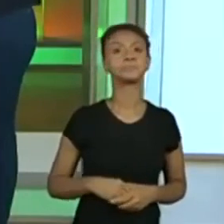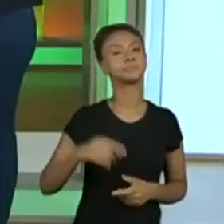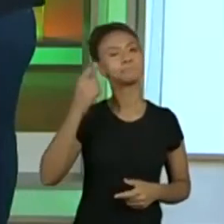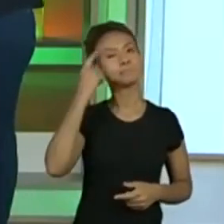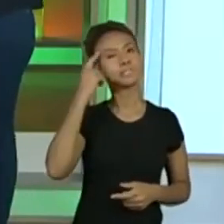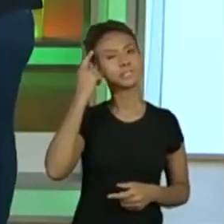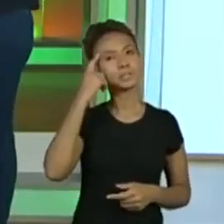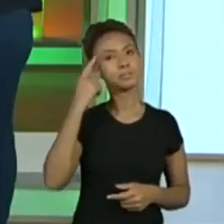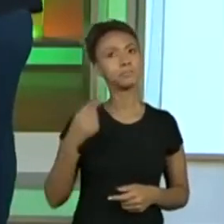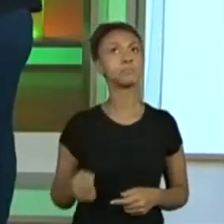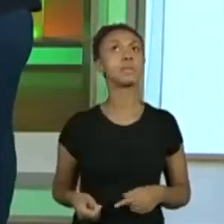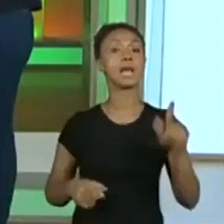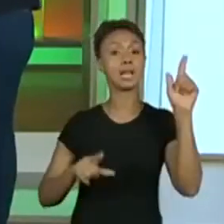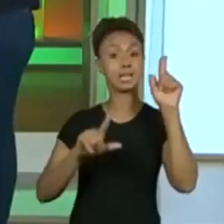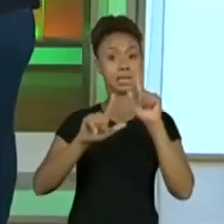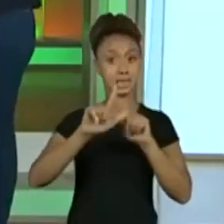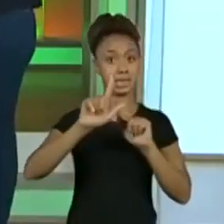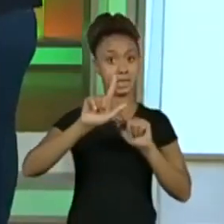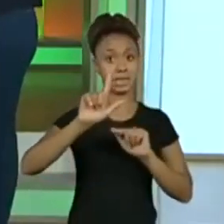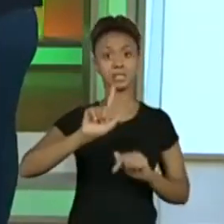lá, ó, que a letra G